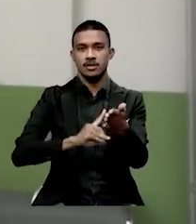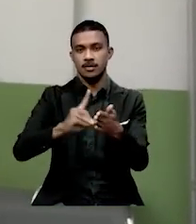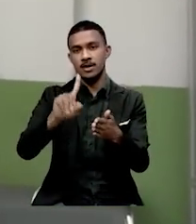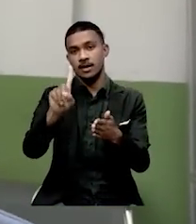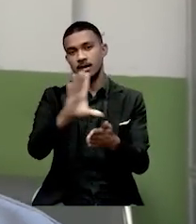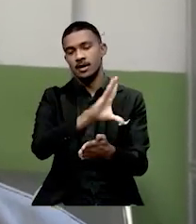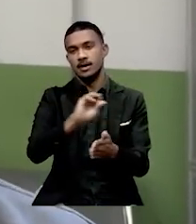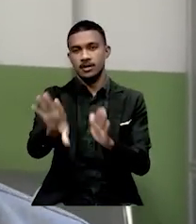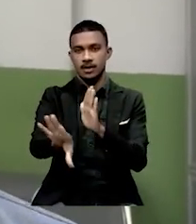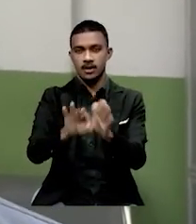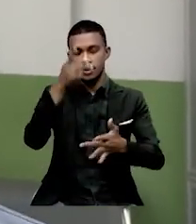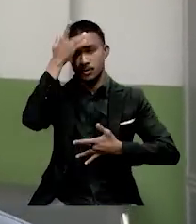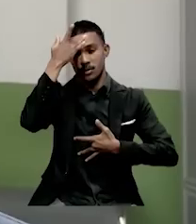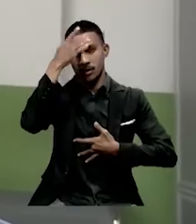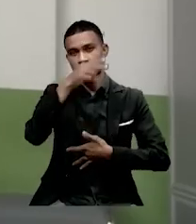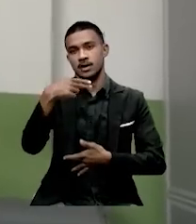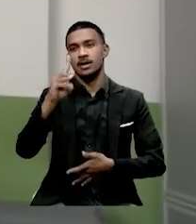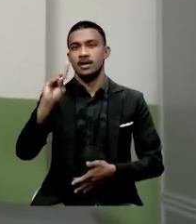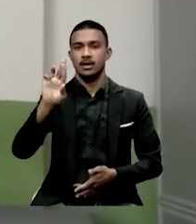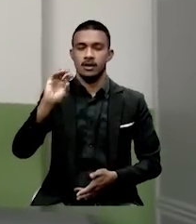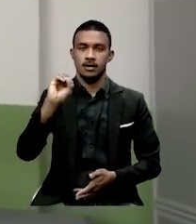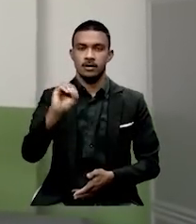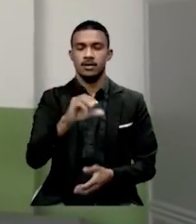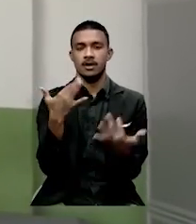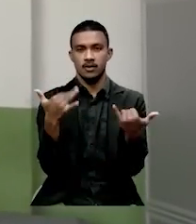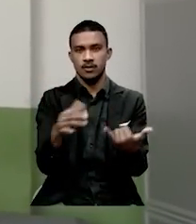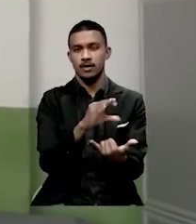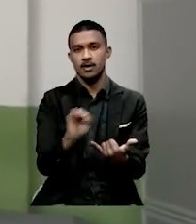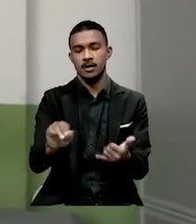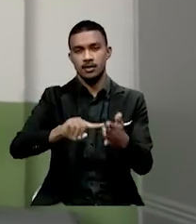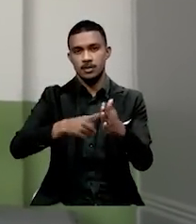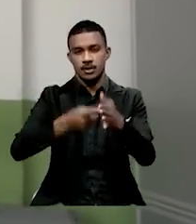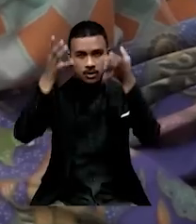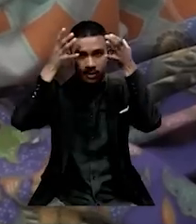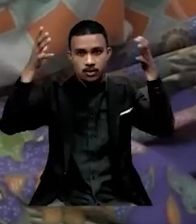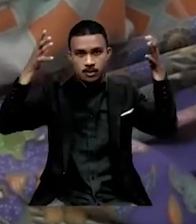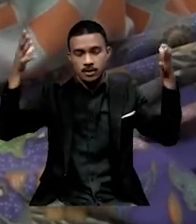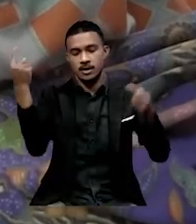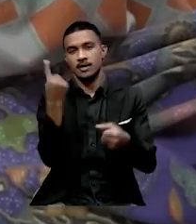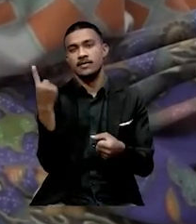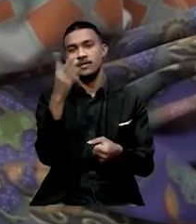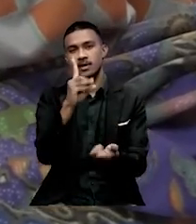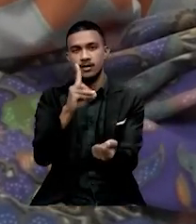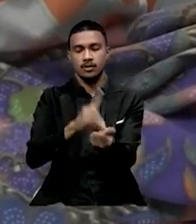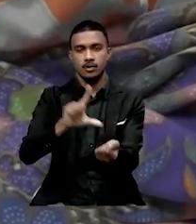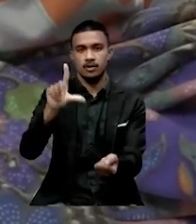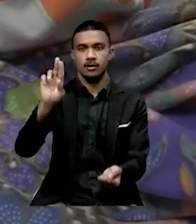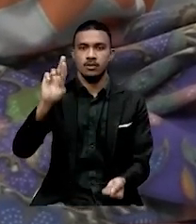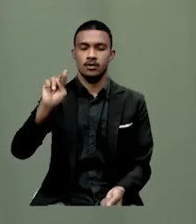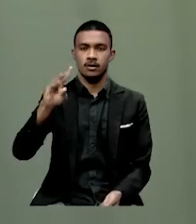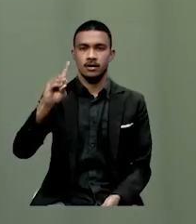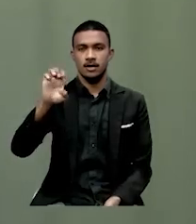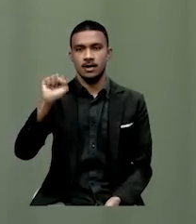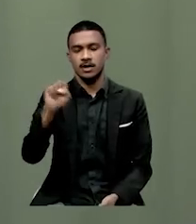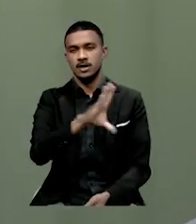tu etang Morris hidro se palus ne, to agora começa o lume bom da ter doutora Lourdes Leão nebe hanes